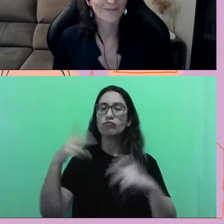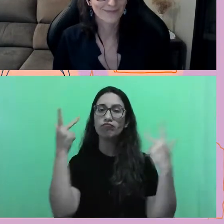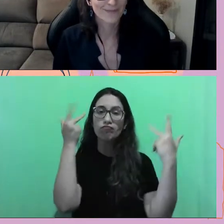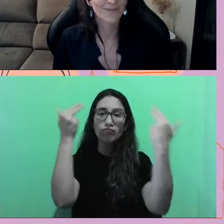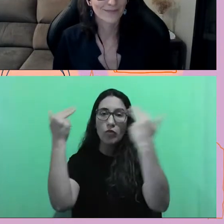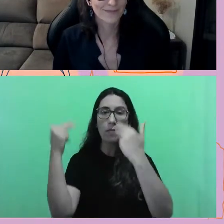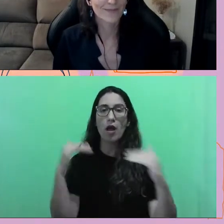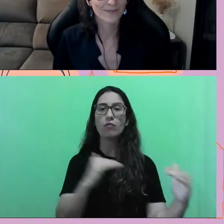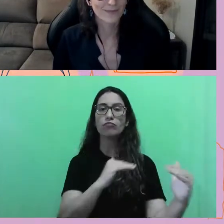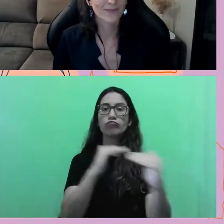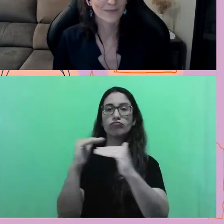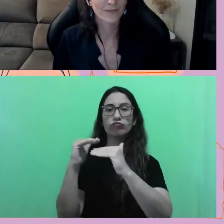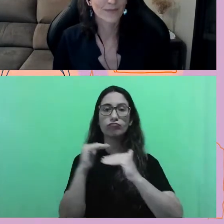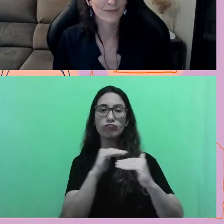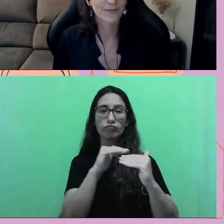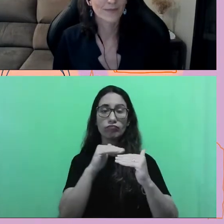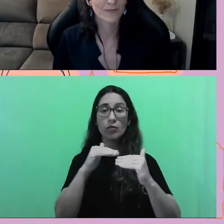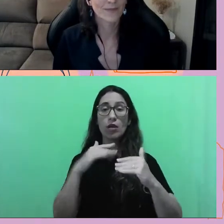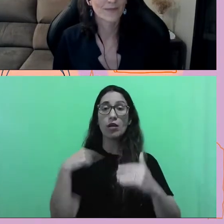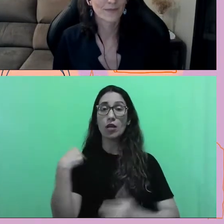em que nossos corpos só sejam